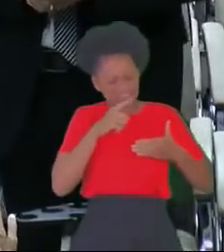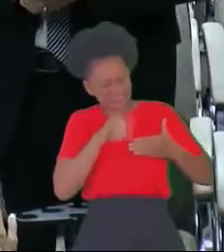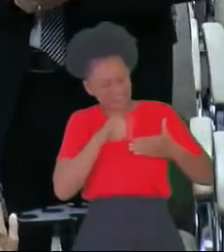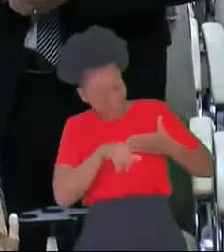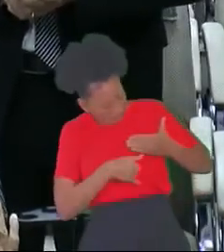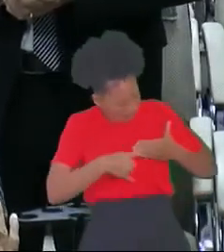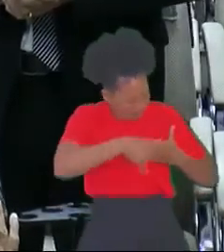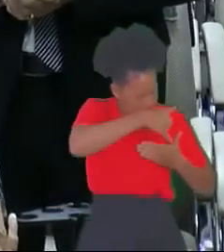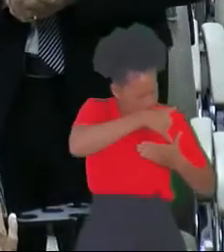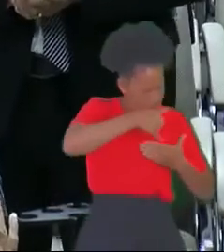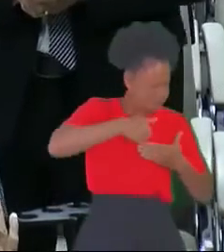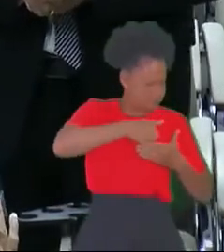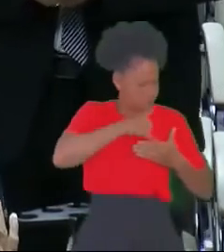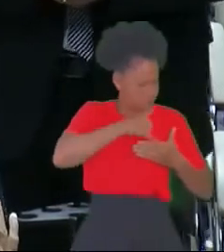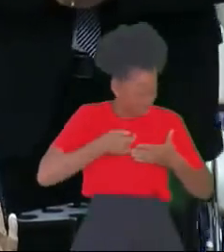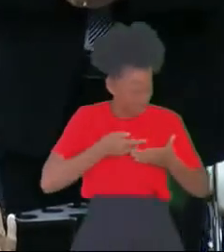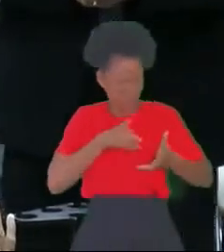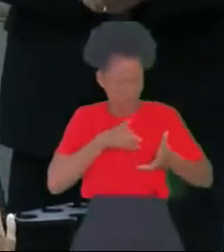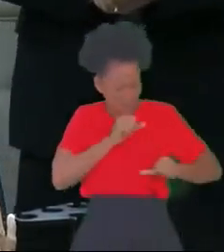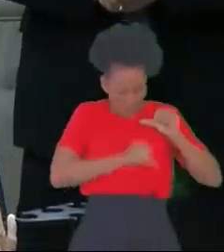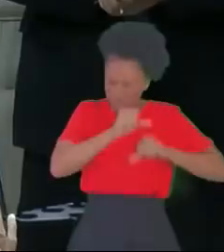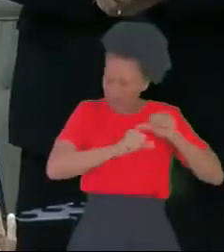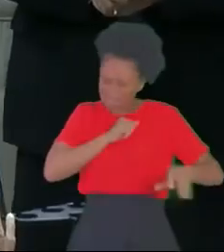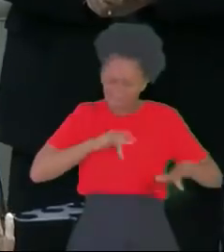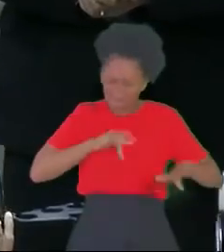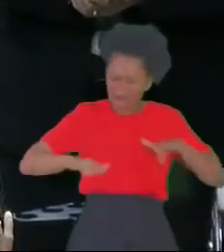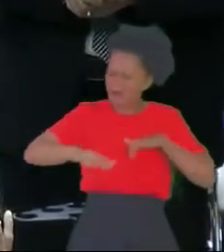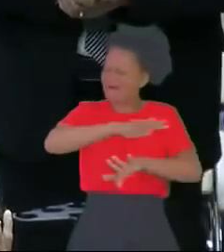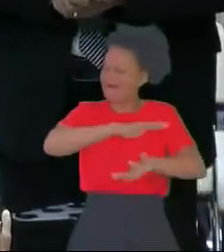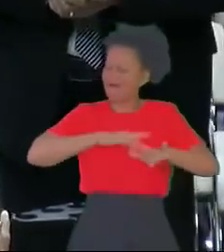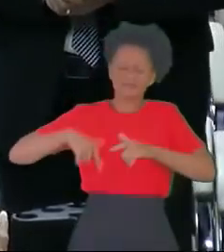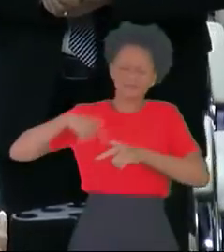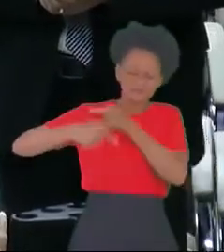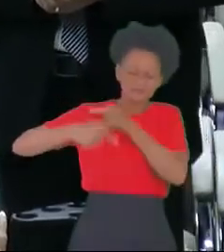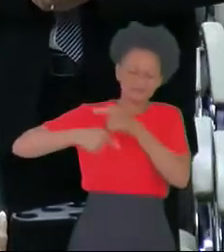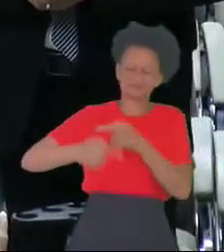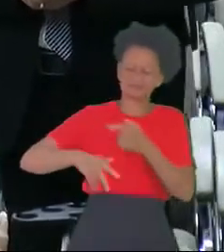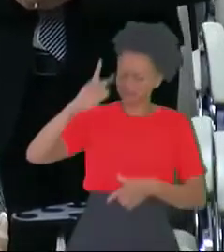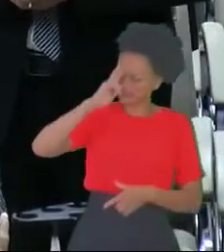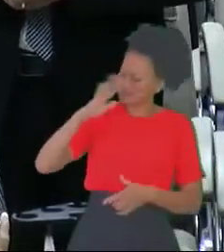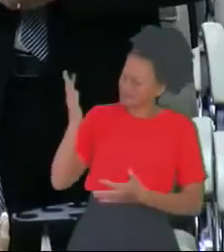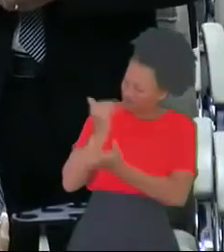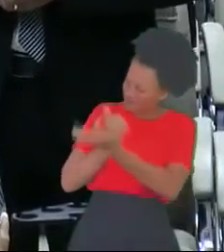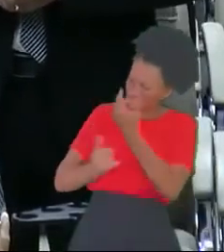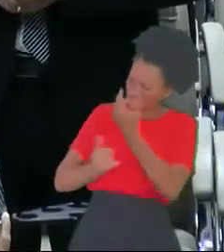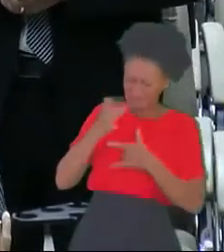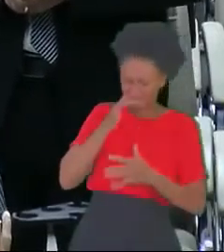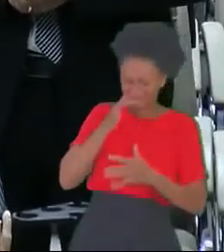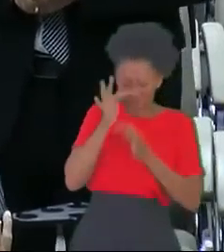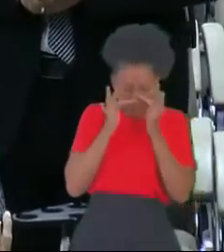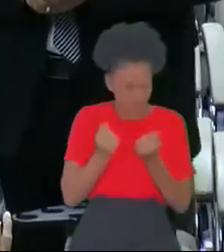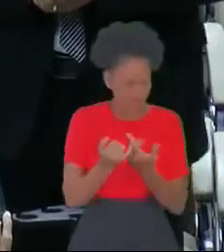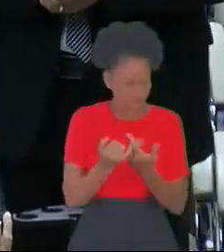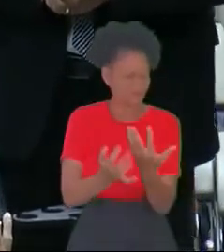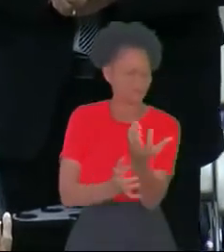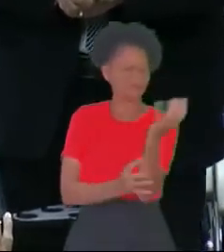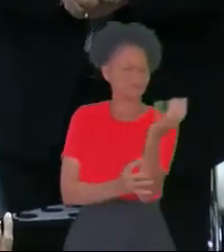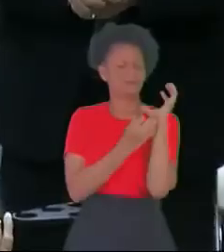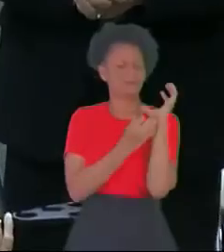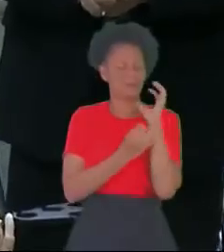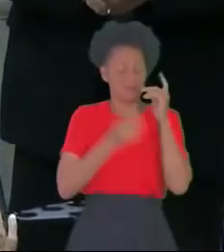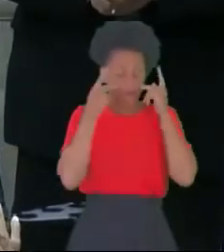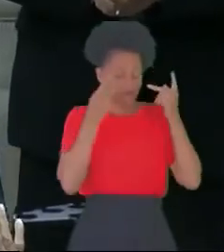vai fazer maravilhas nesta geração. Senhor, venha ao teu jardim. Senhor, visita esta irmã que está